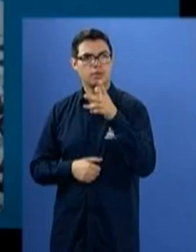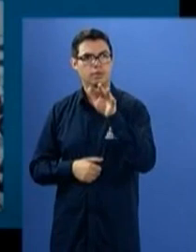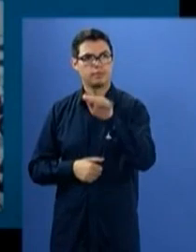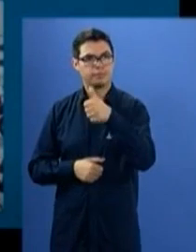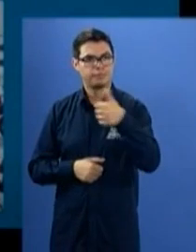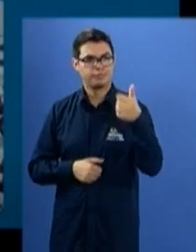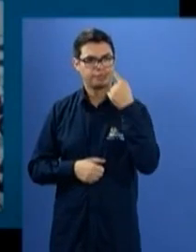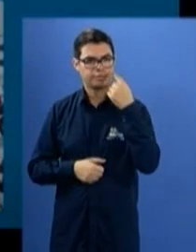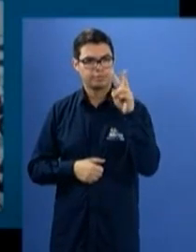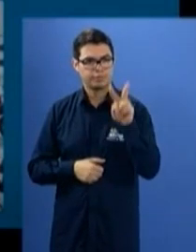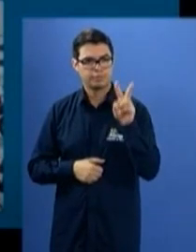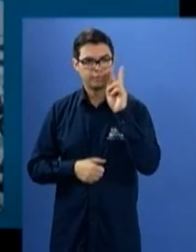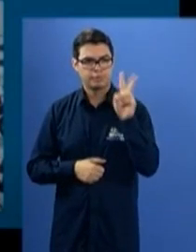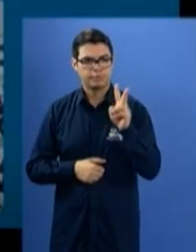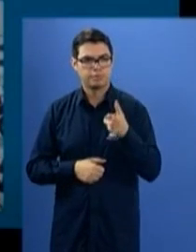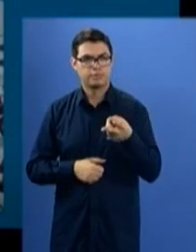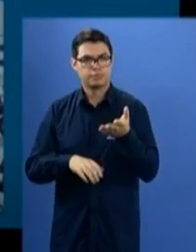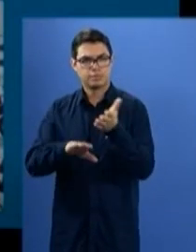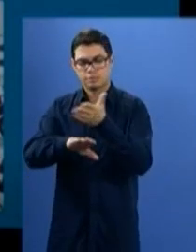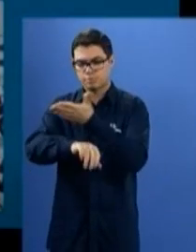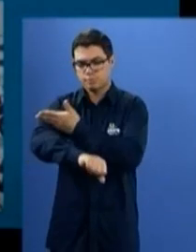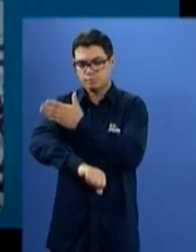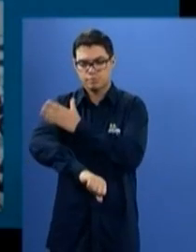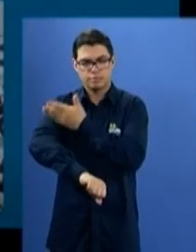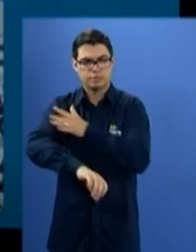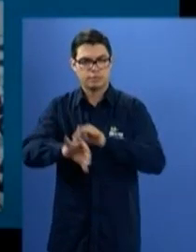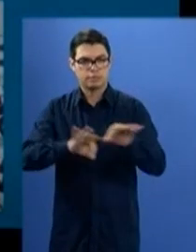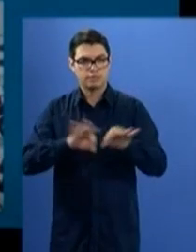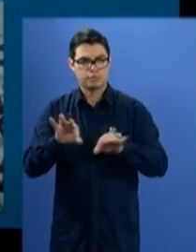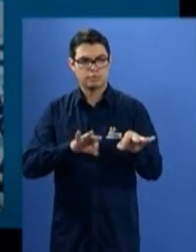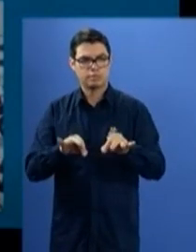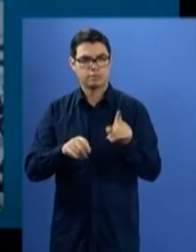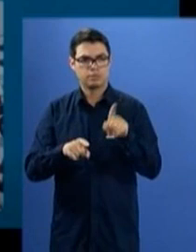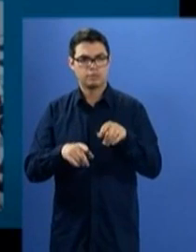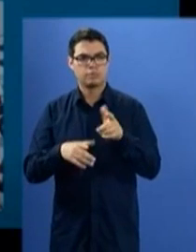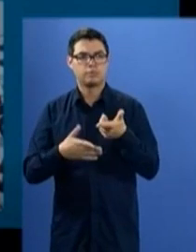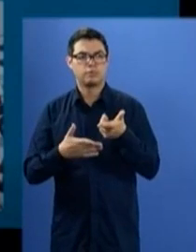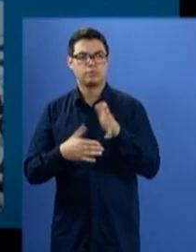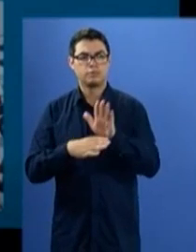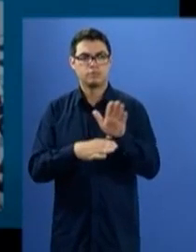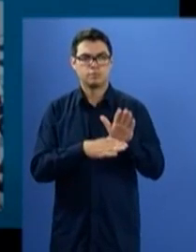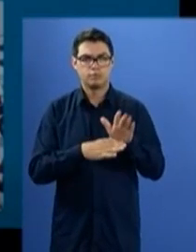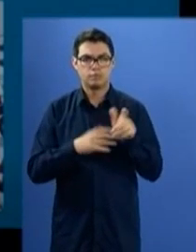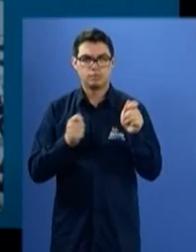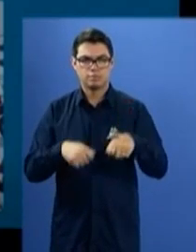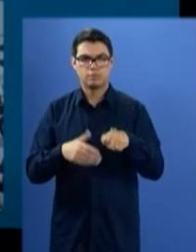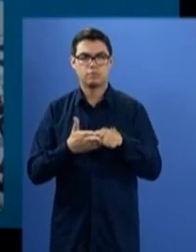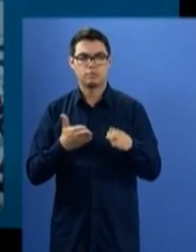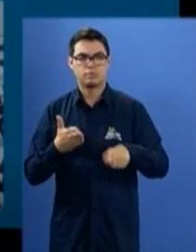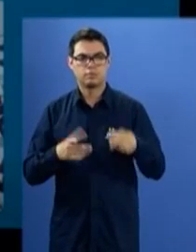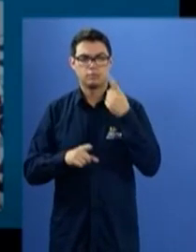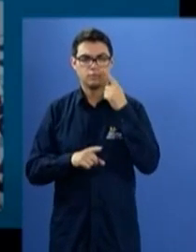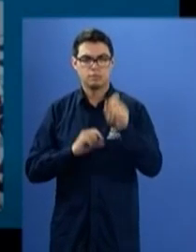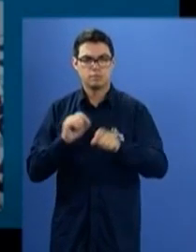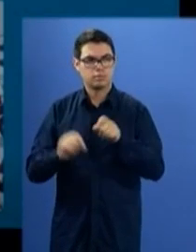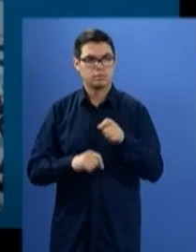nosso setup, ele prepara o equipamento e é uma atividade acíclica, né? Aqui o